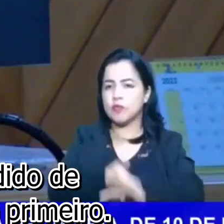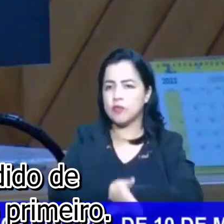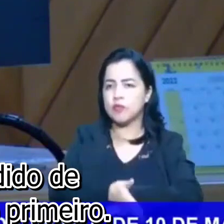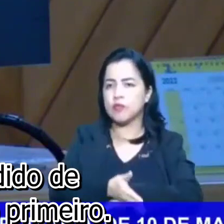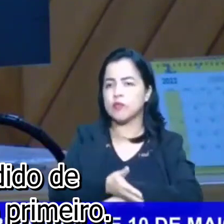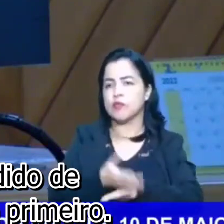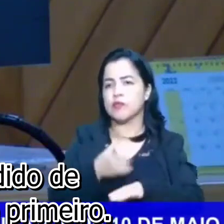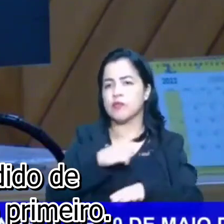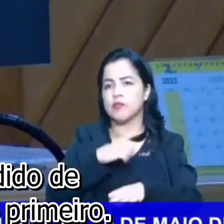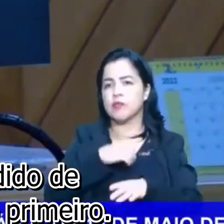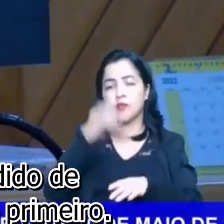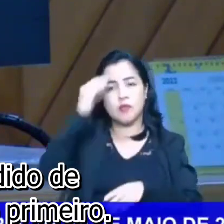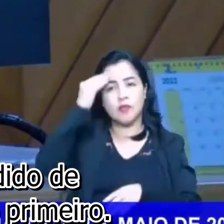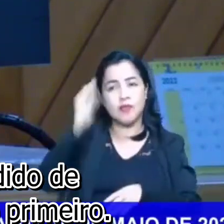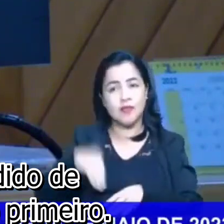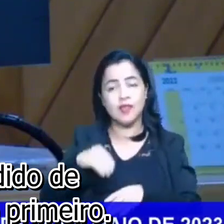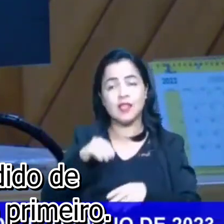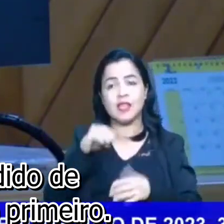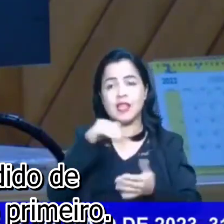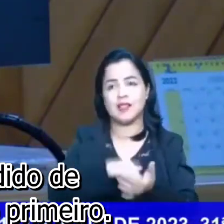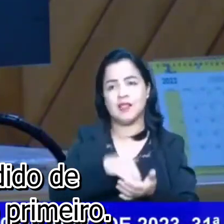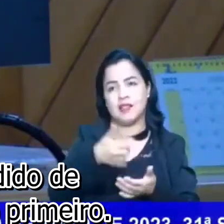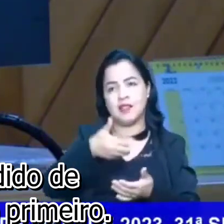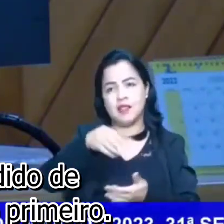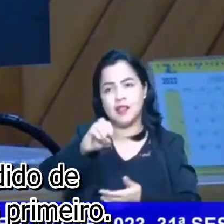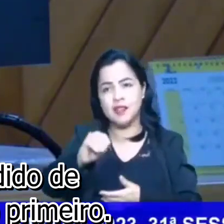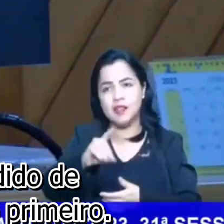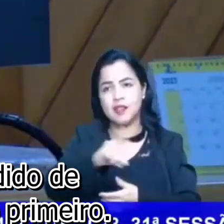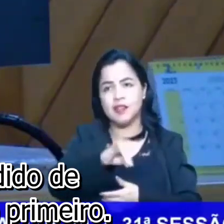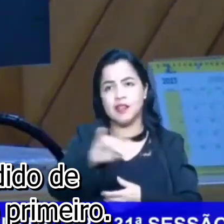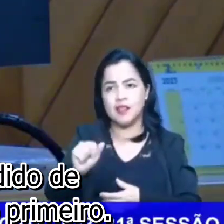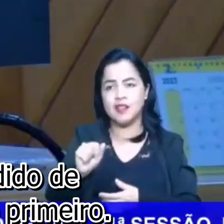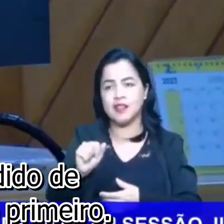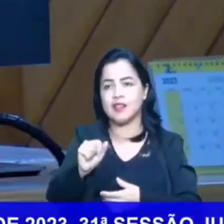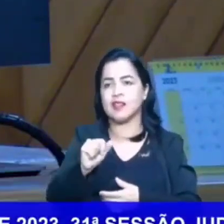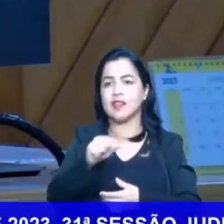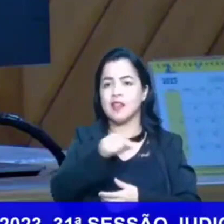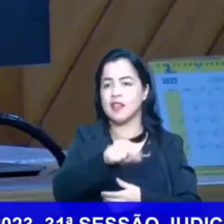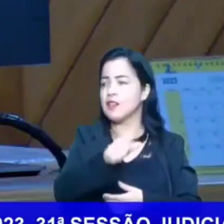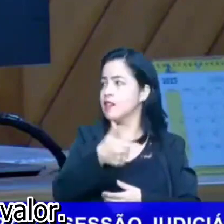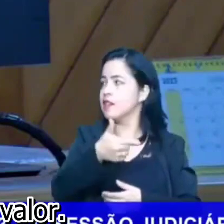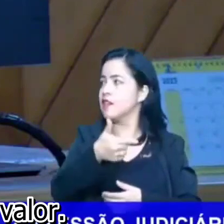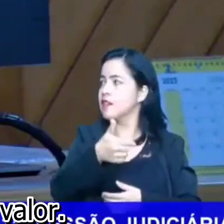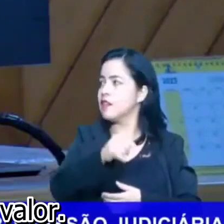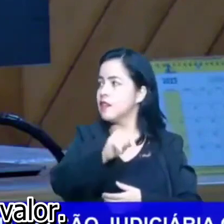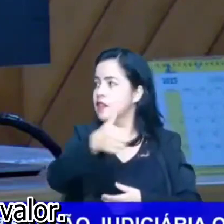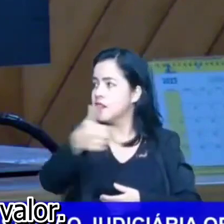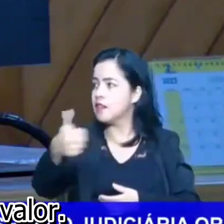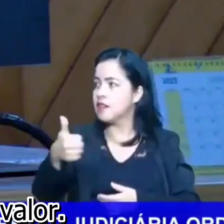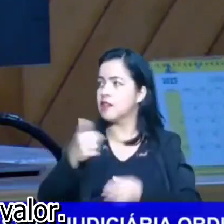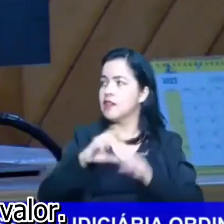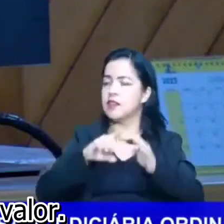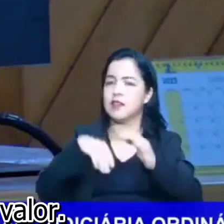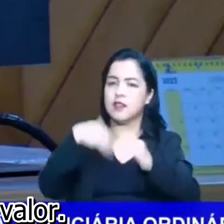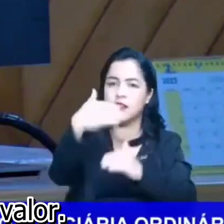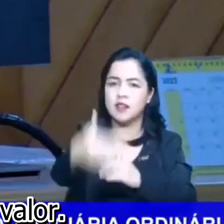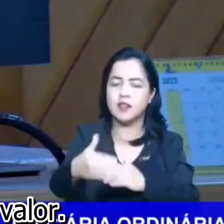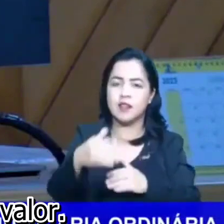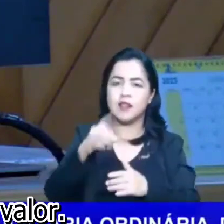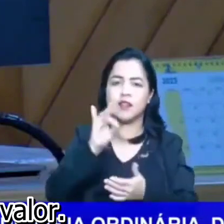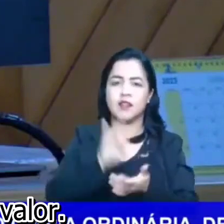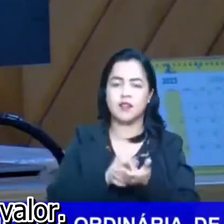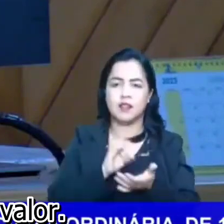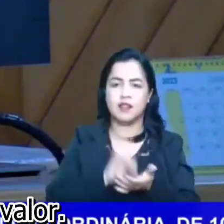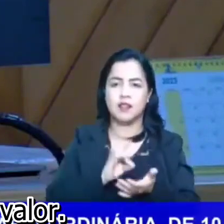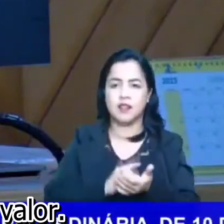de desistência até 10 dias. Ela entrou no 11º. A verdade é que